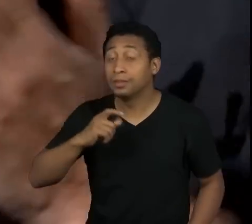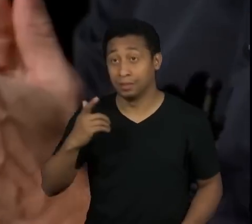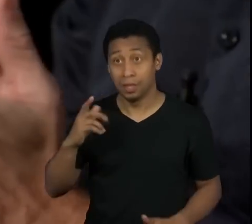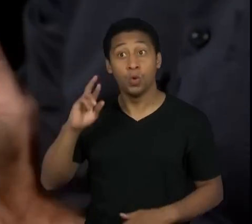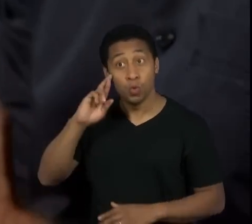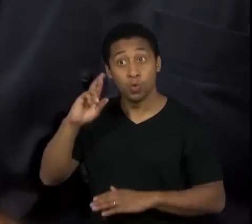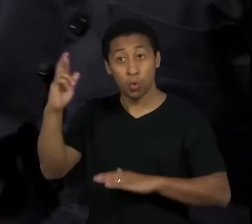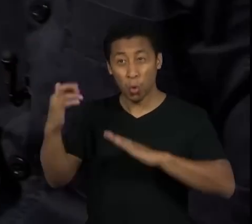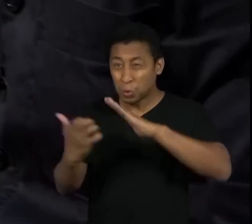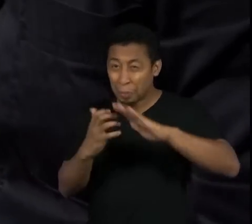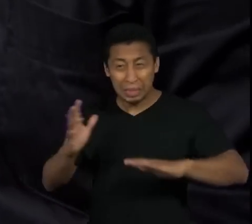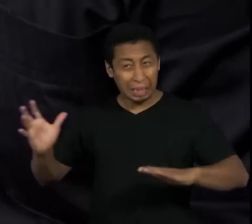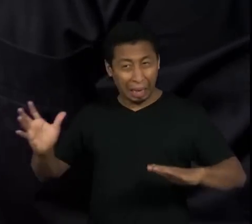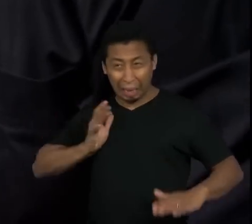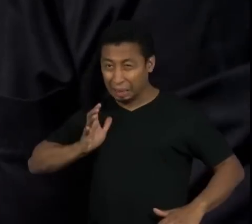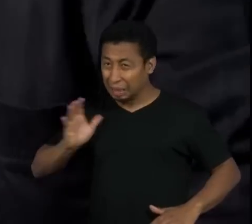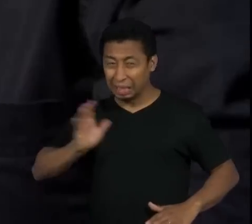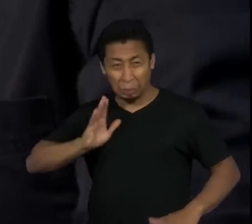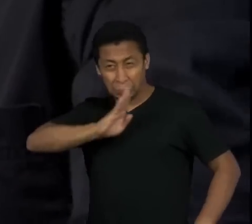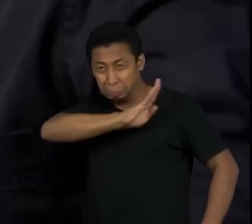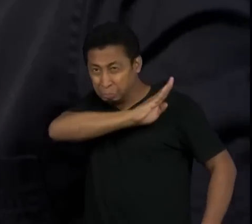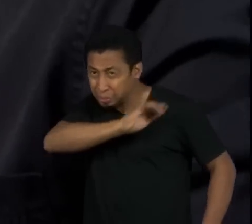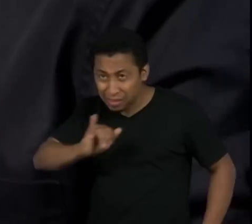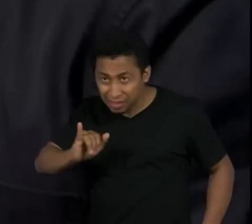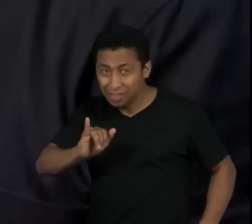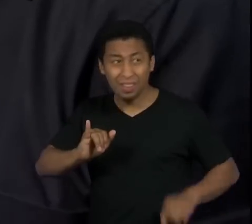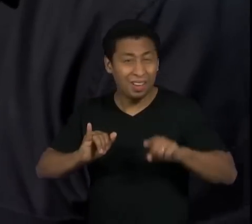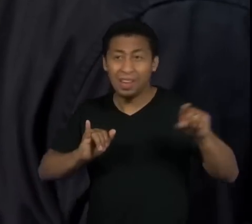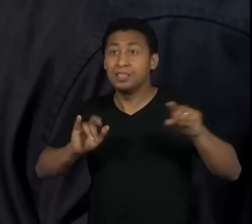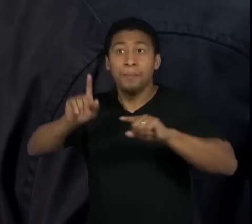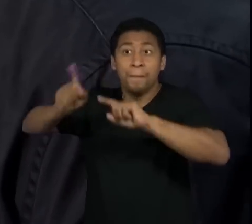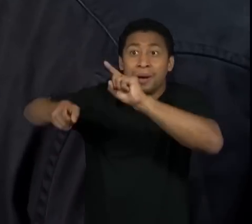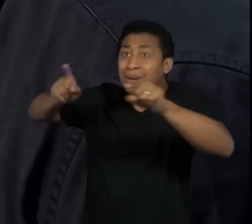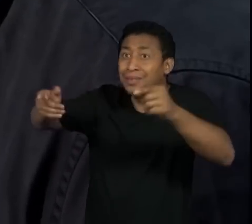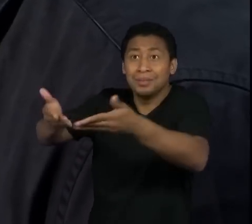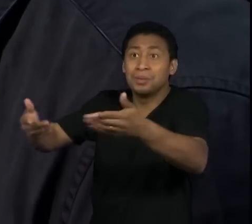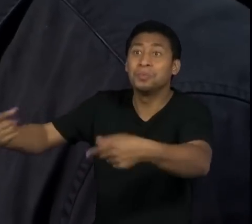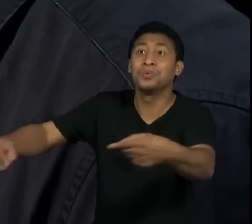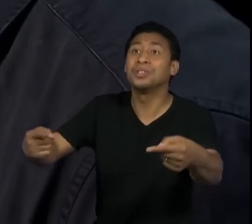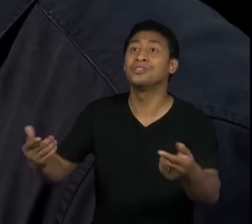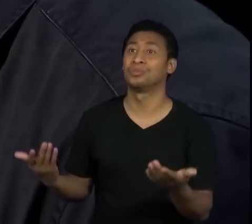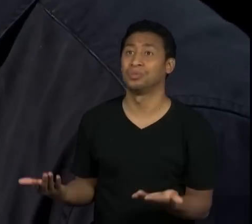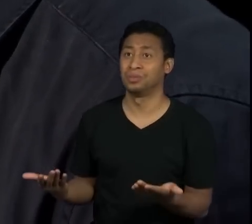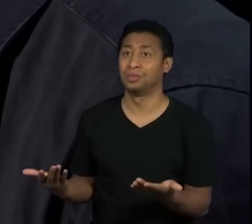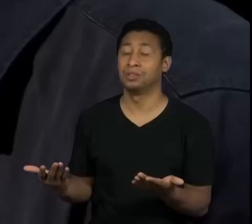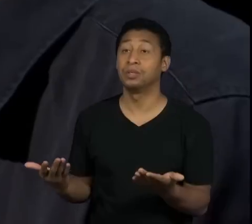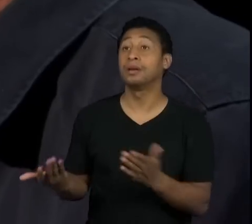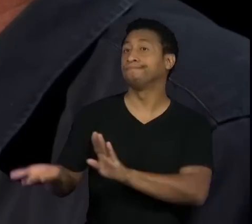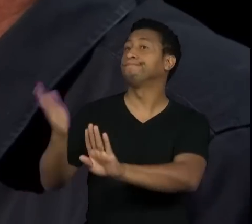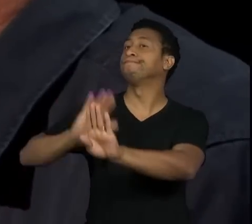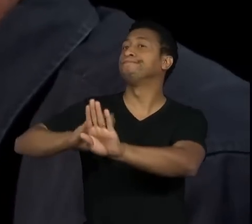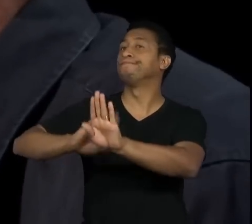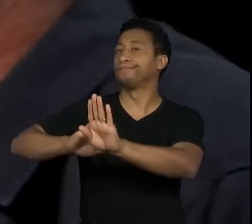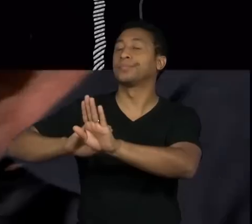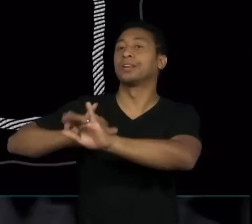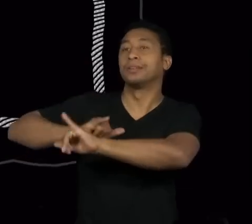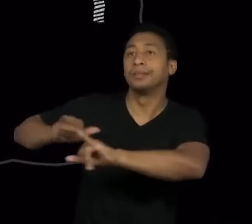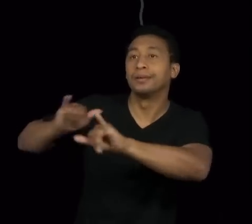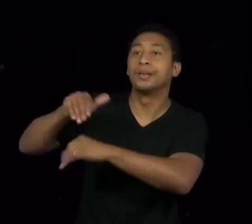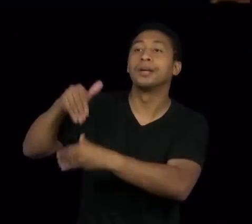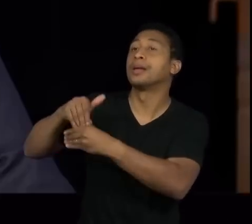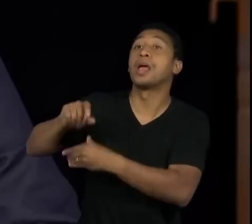negócio. É só a gente ver quem são os financiadores das campanhas desses